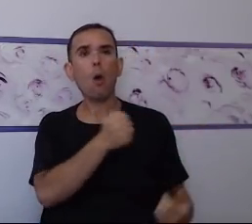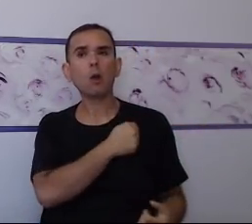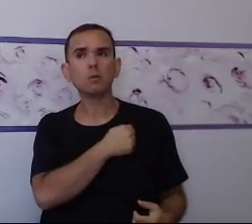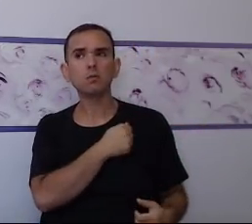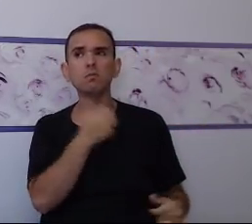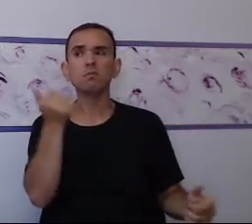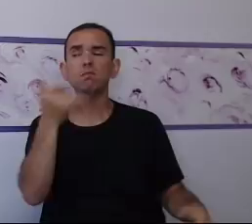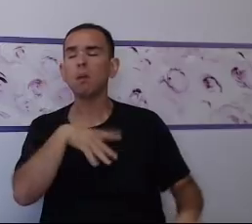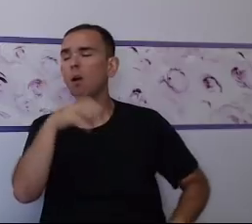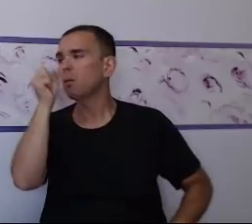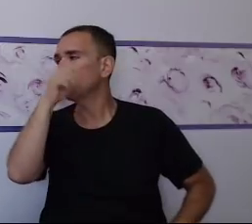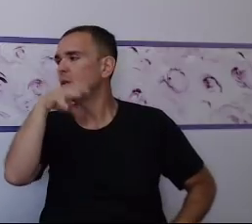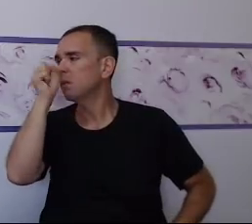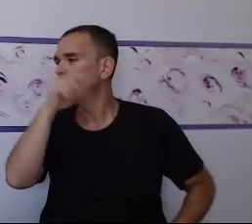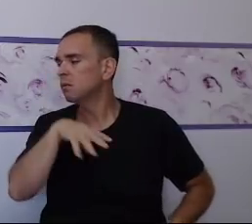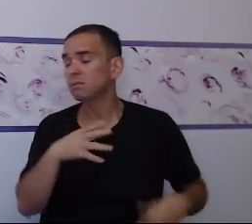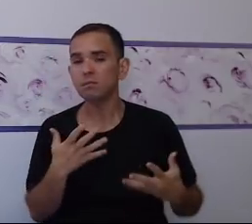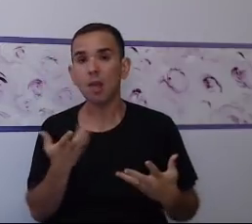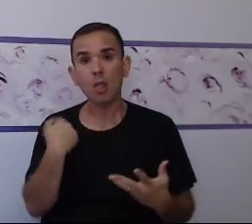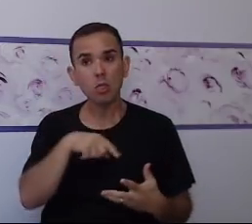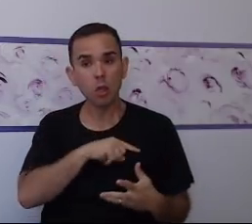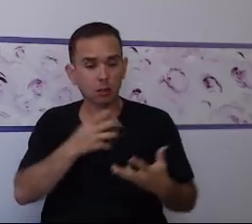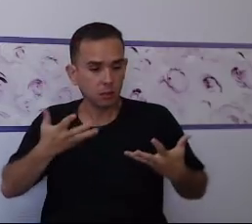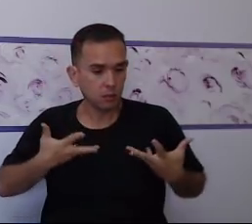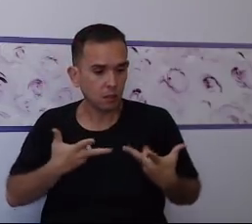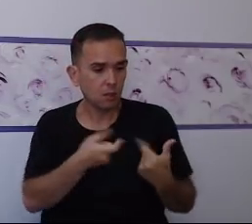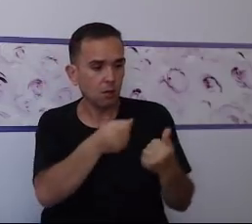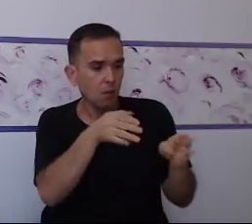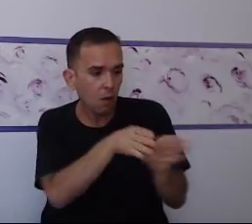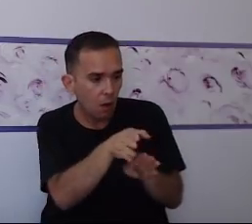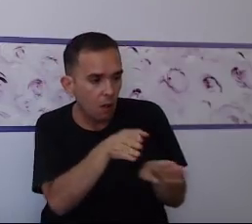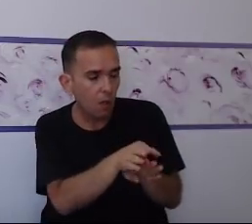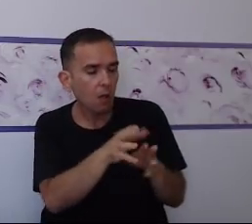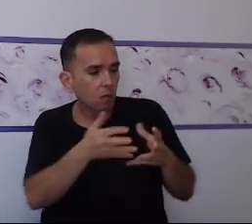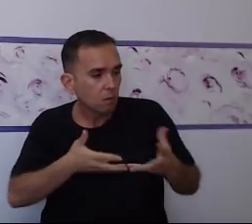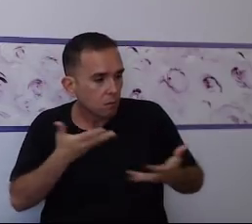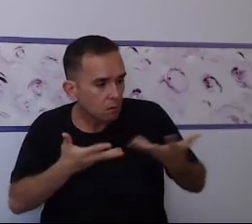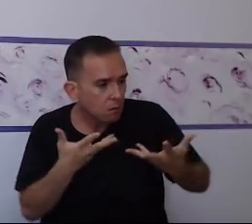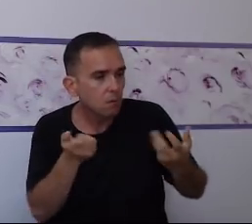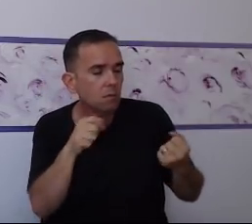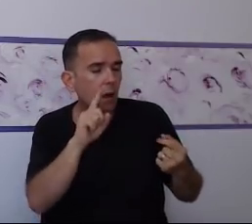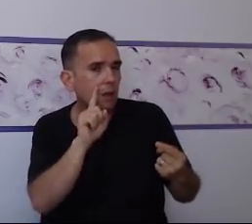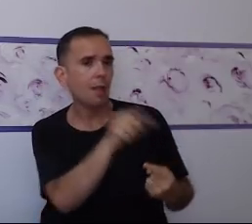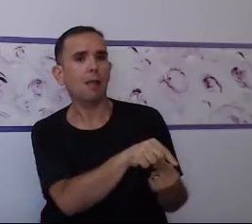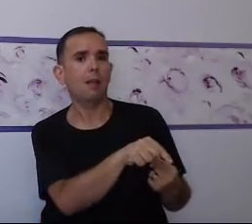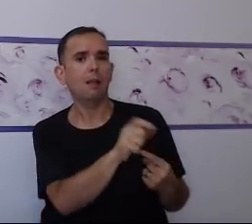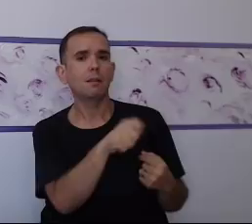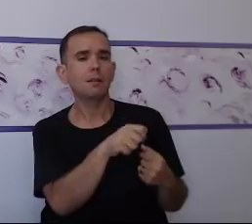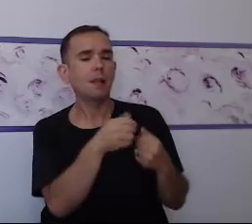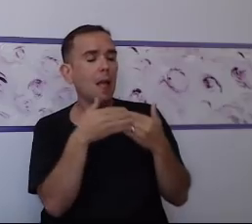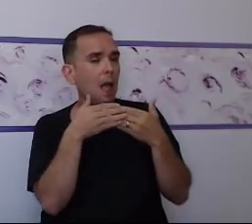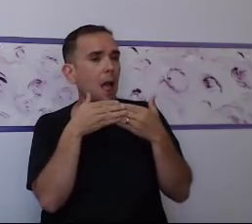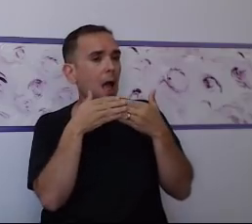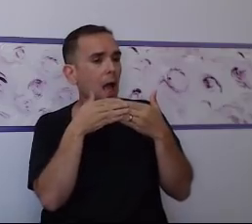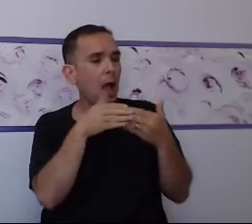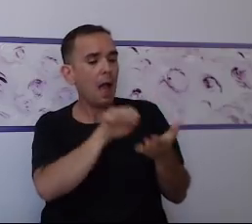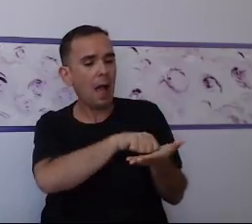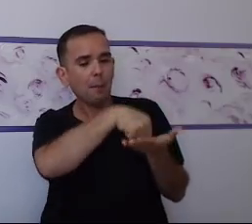de lado. E nós estimulamos, nós orientamos para que a gente estimule esse aluno. Abrir o